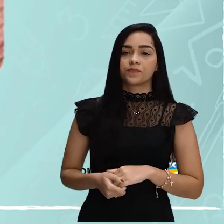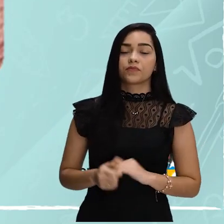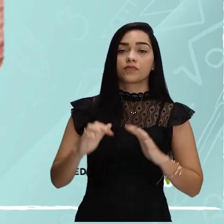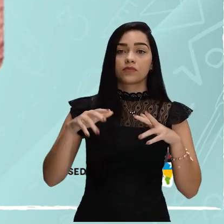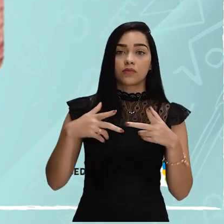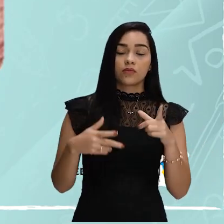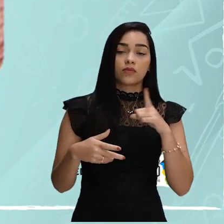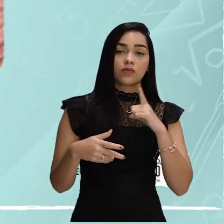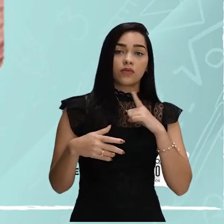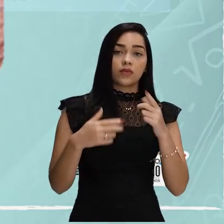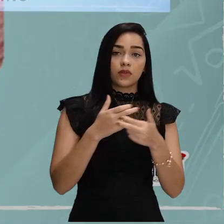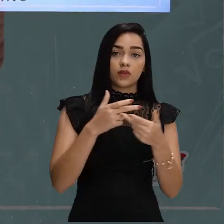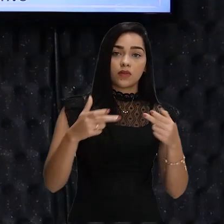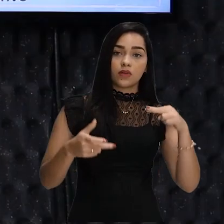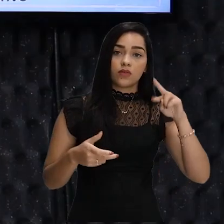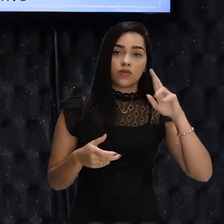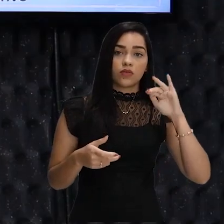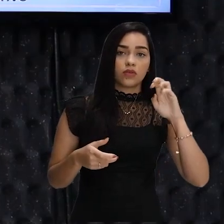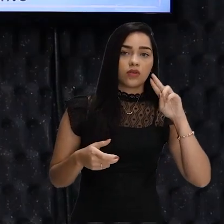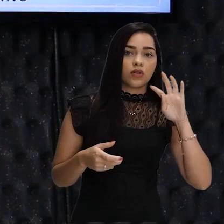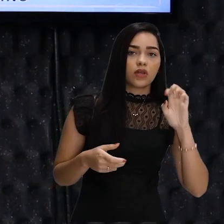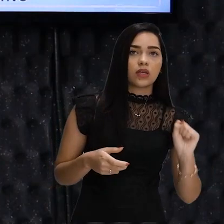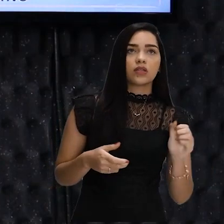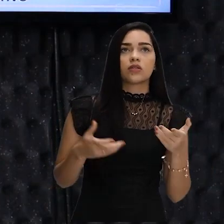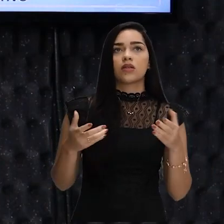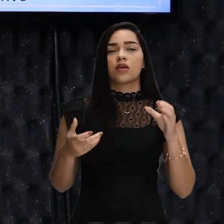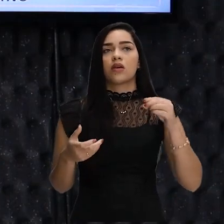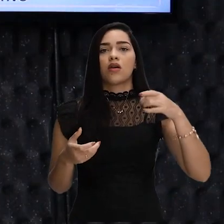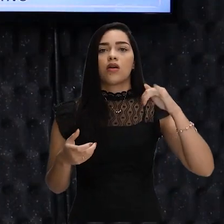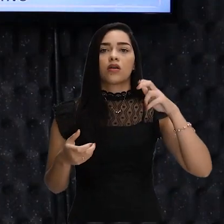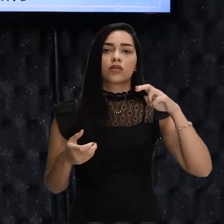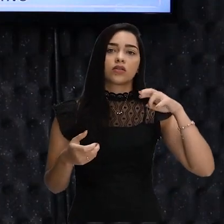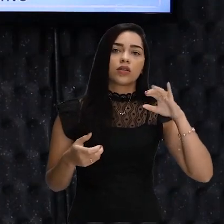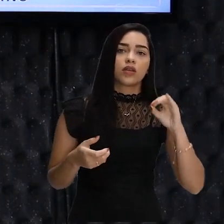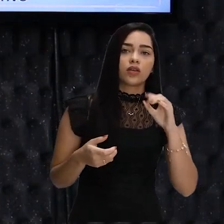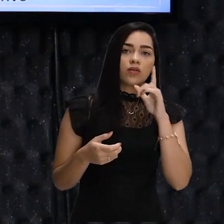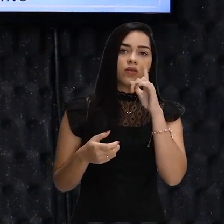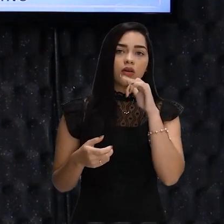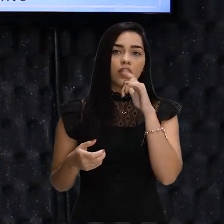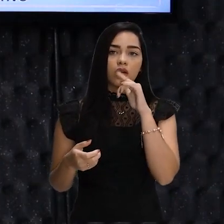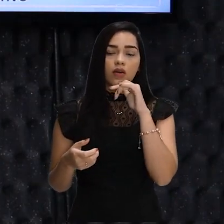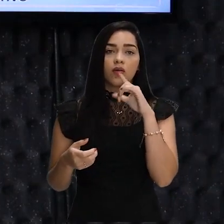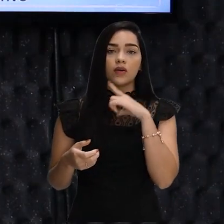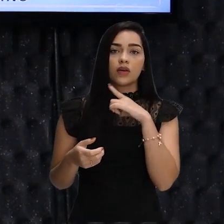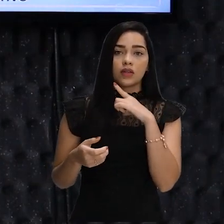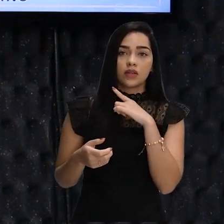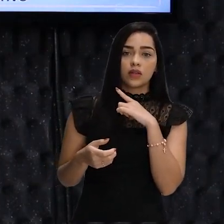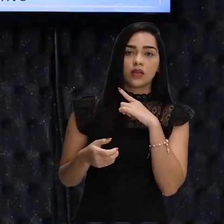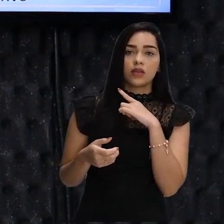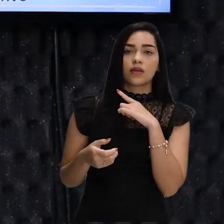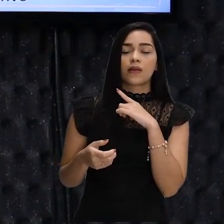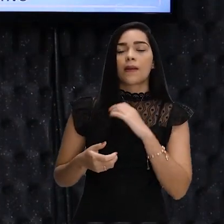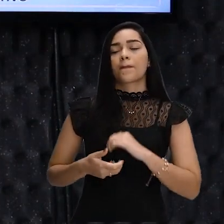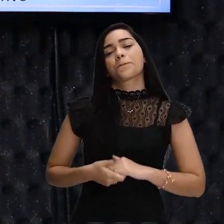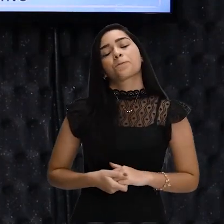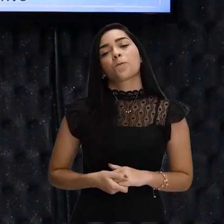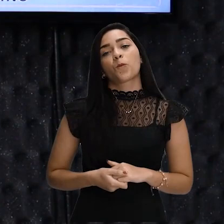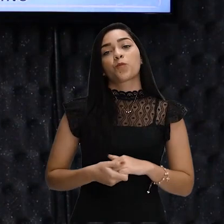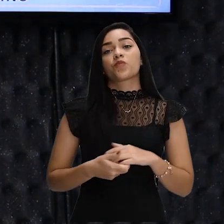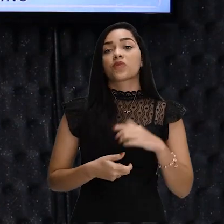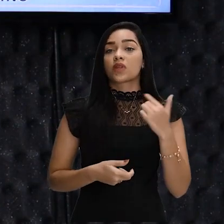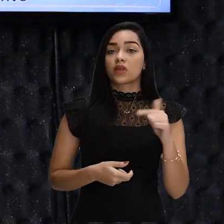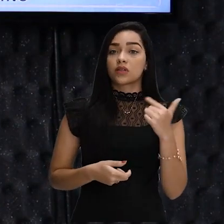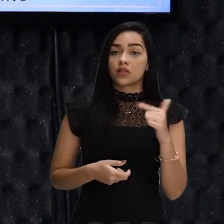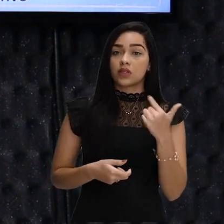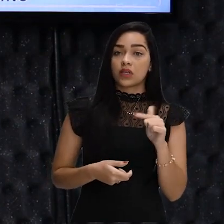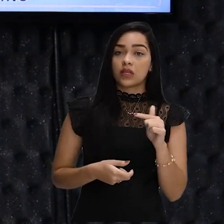Então, esses nutrientes, oxigênio, água, vão chegar até essas células do tecido epitelial sem